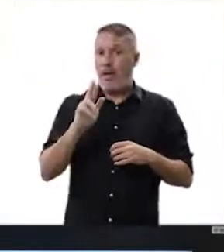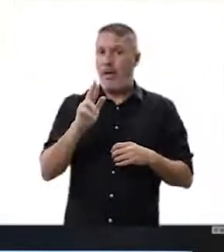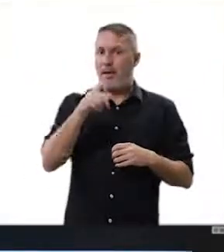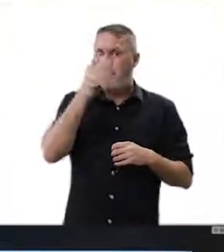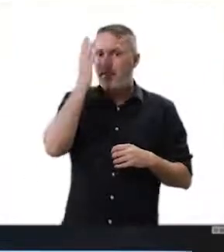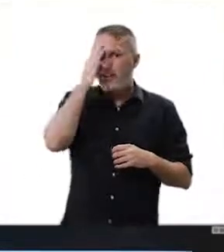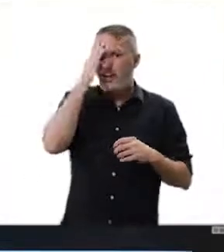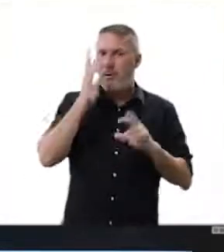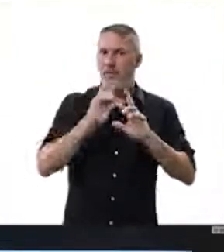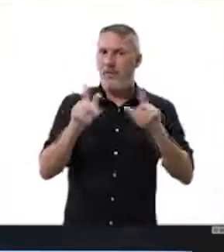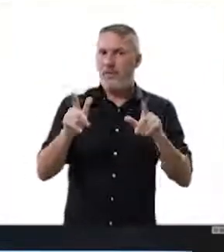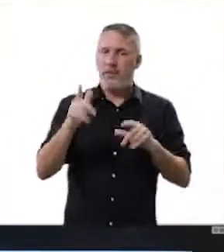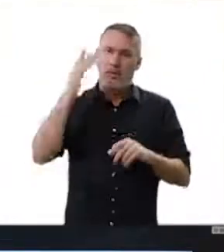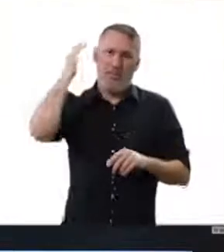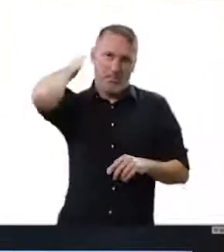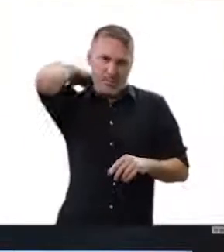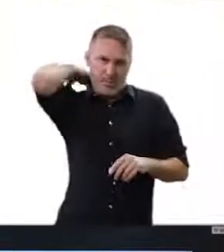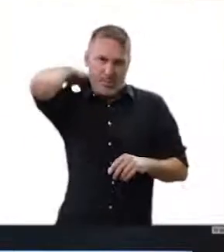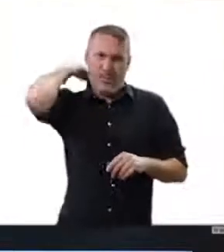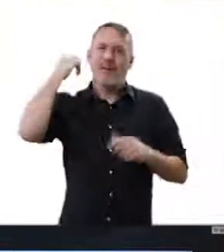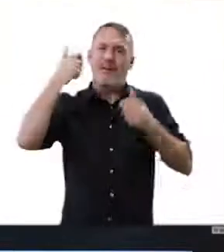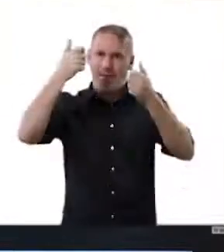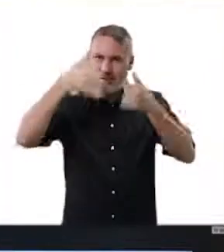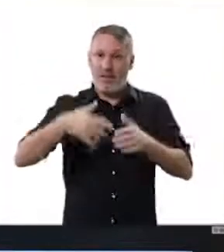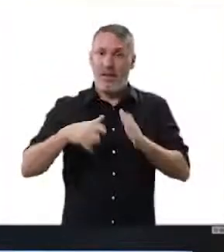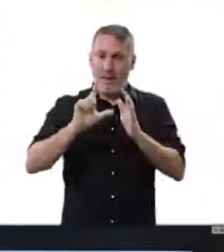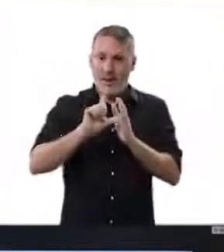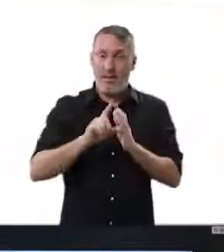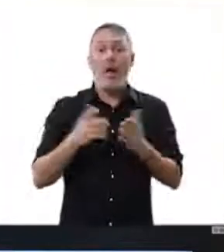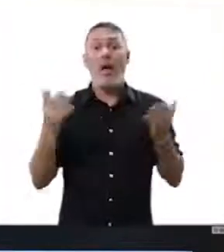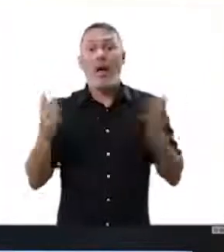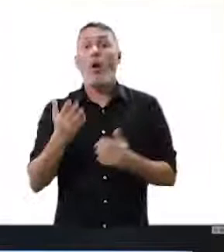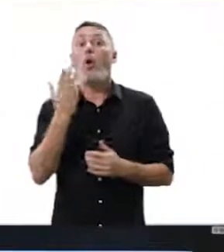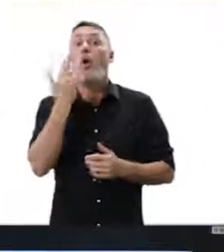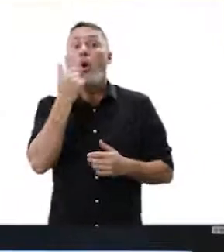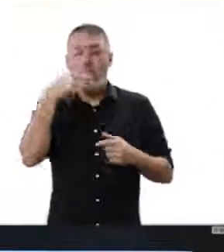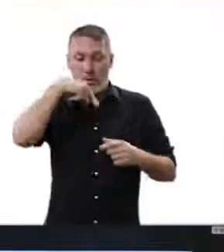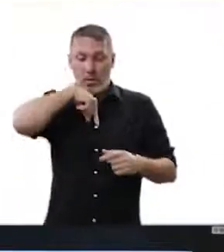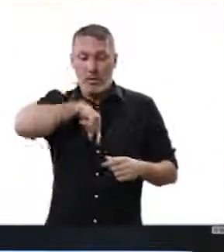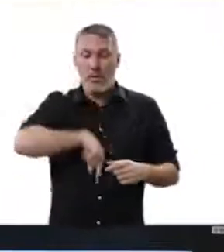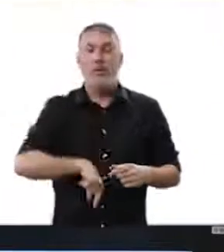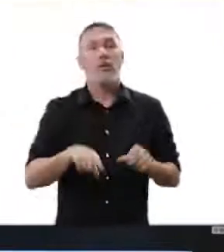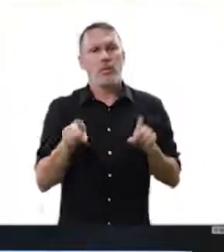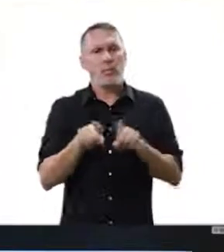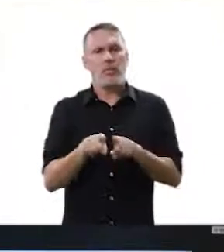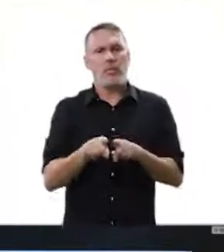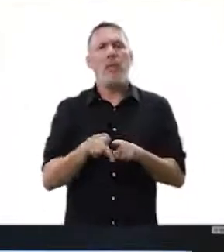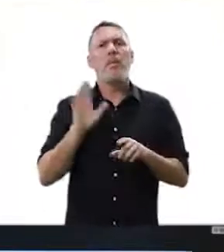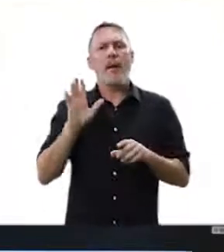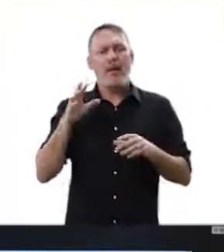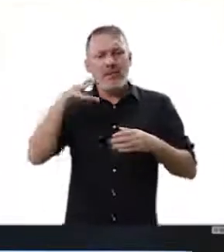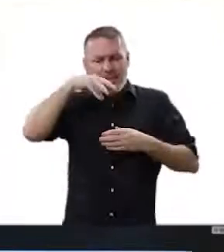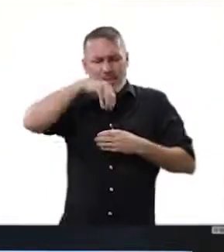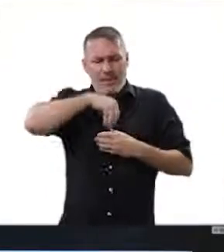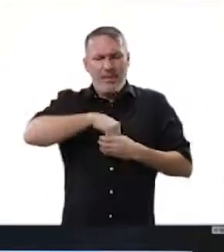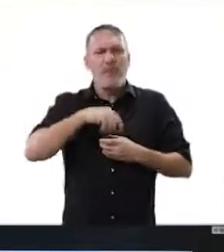proteínas conhecidas como permeases, que aqui está representando elas para vocês nessa